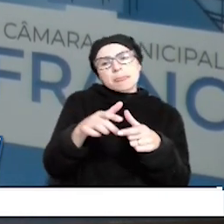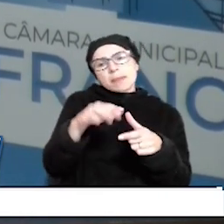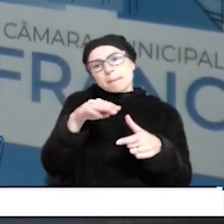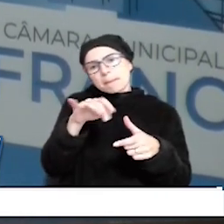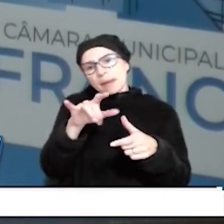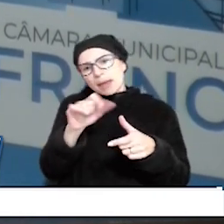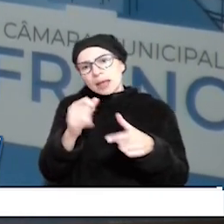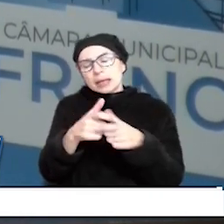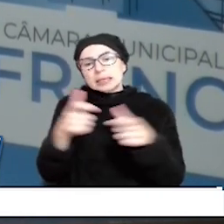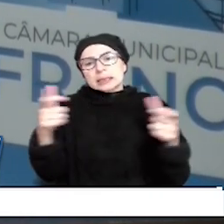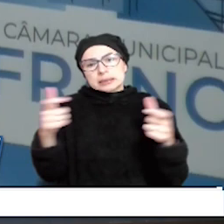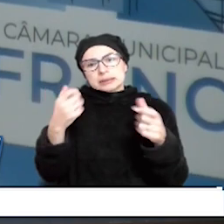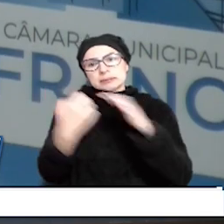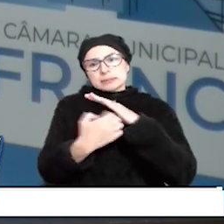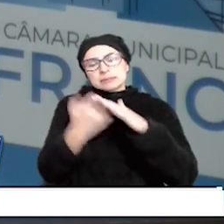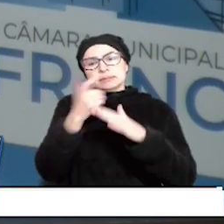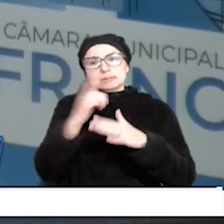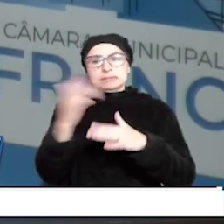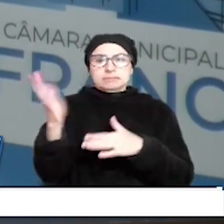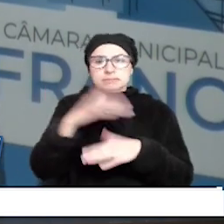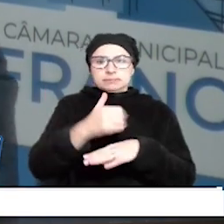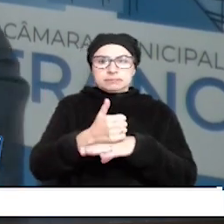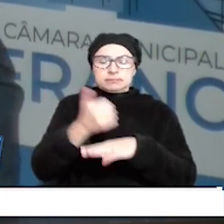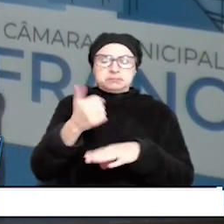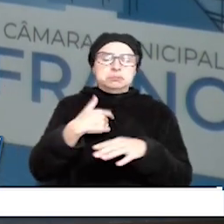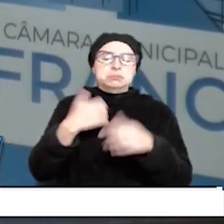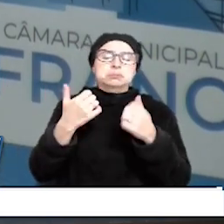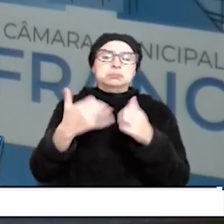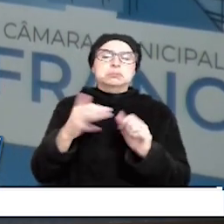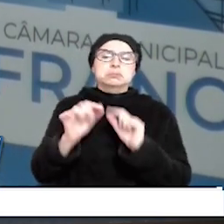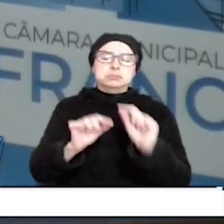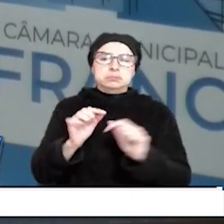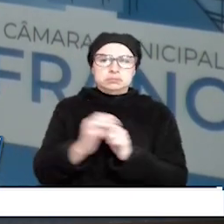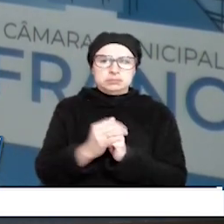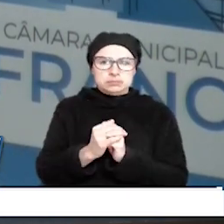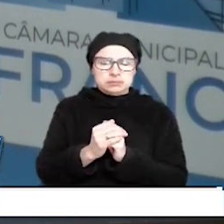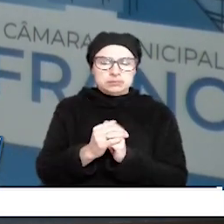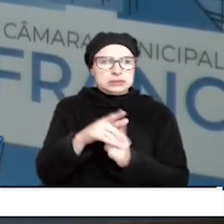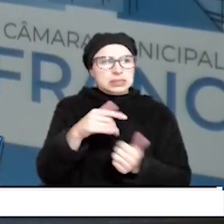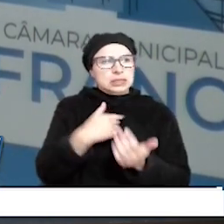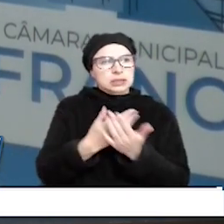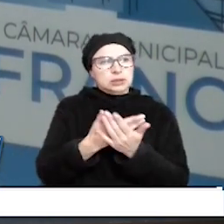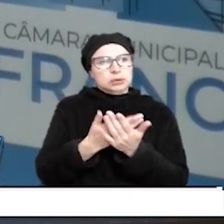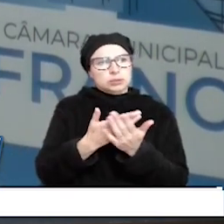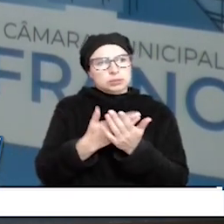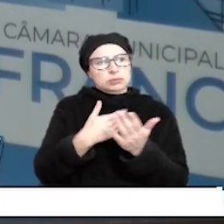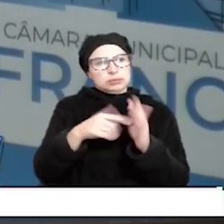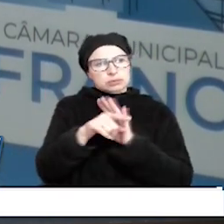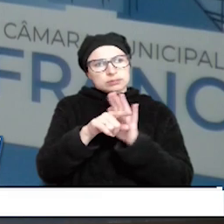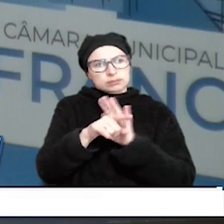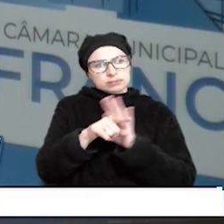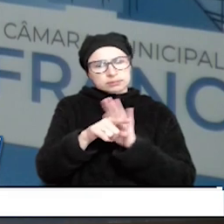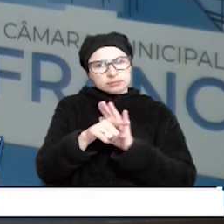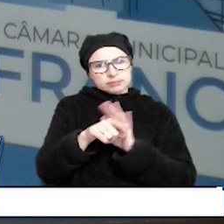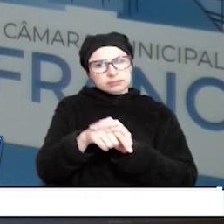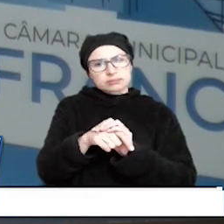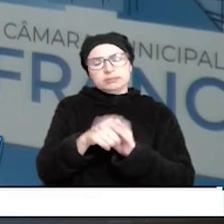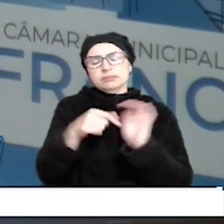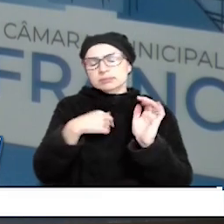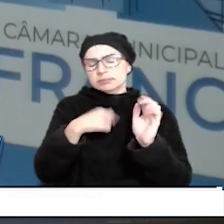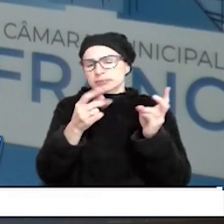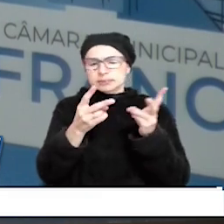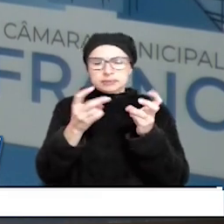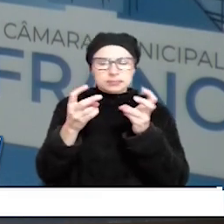que venham para Franca. O que eu quero dizer com isso? Nesse estudo que eu tenho feito, eu tenho